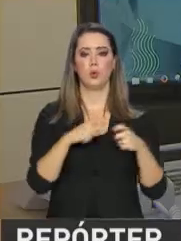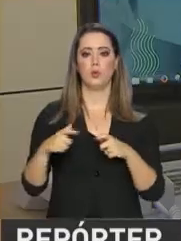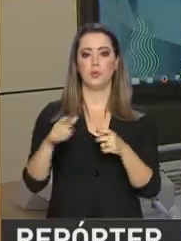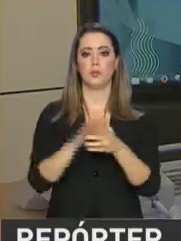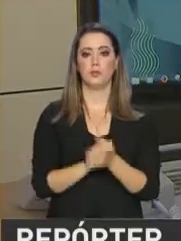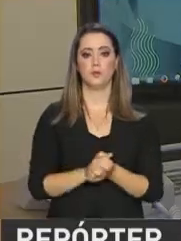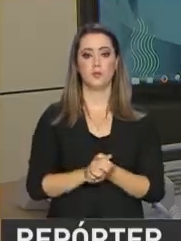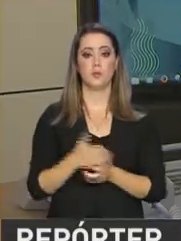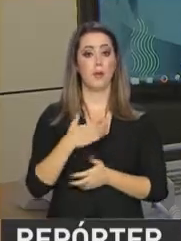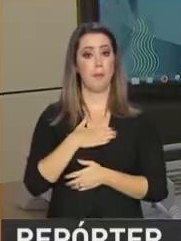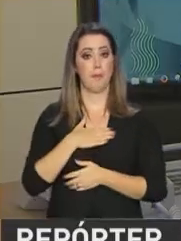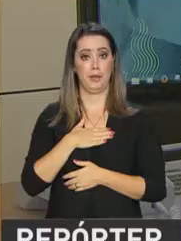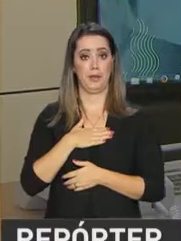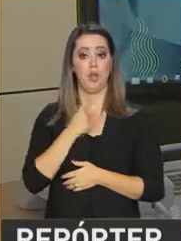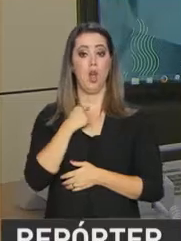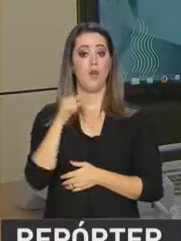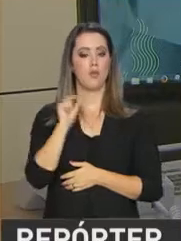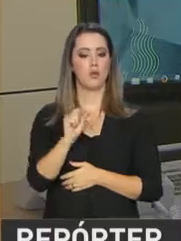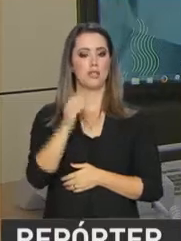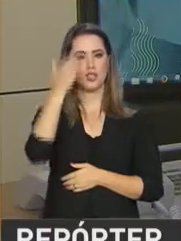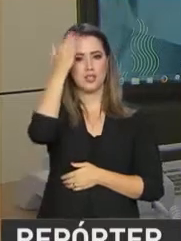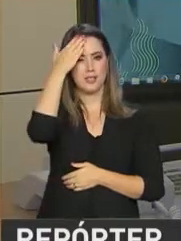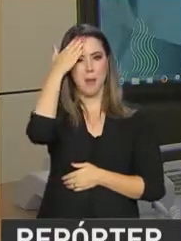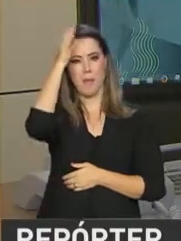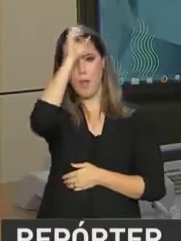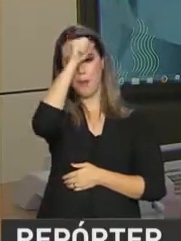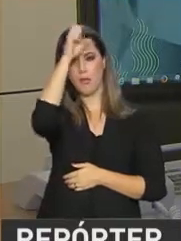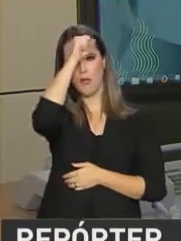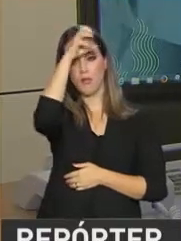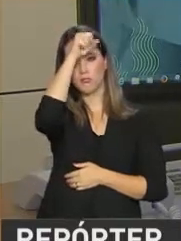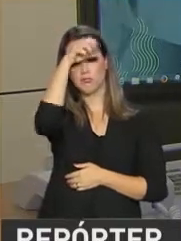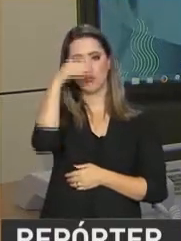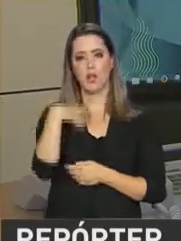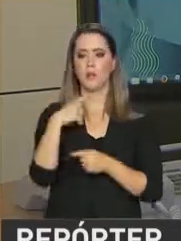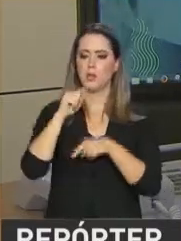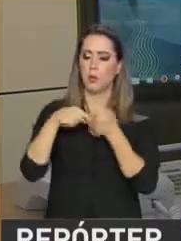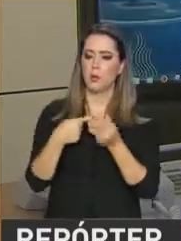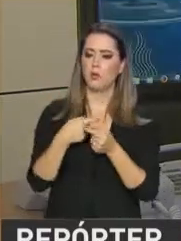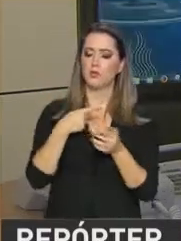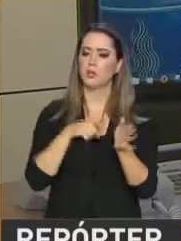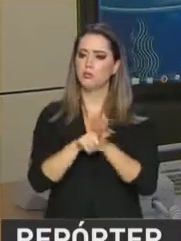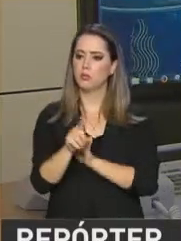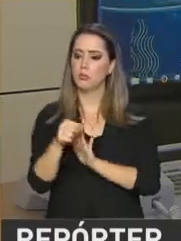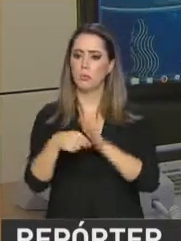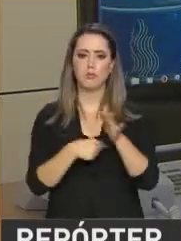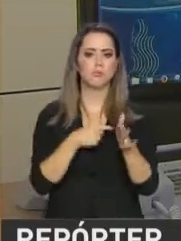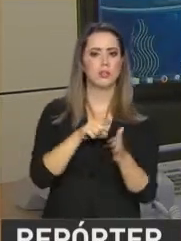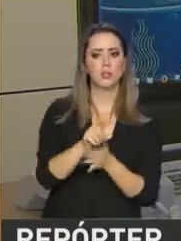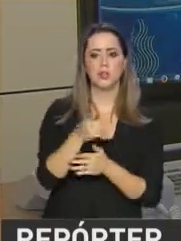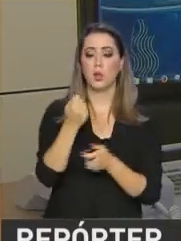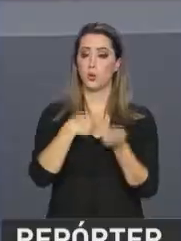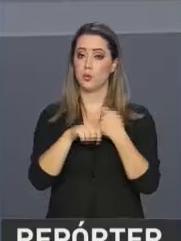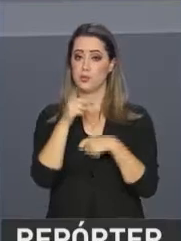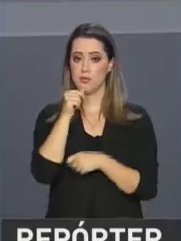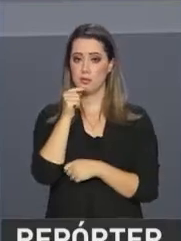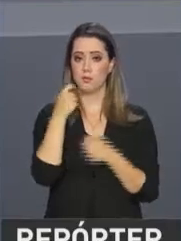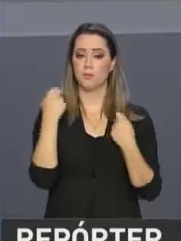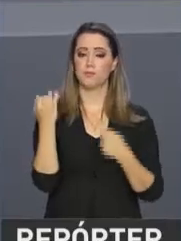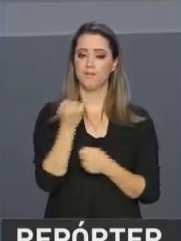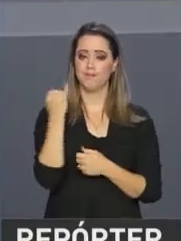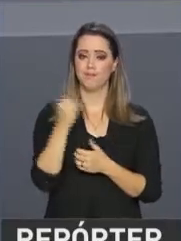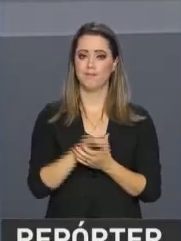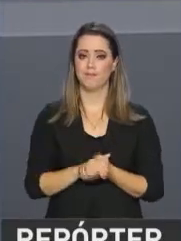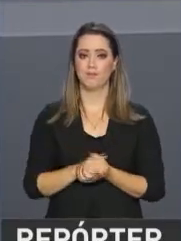principal interesse no fórum é ter embasamento teórico para poder argumentar com as pessoas ao meu redor a economizar é água